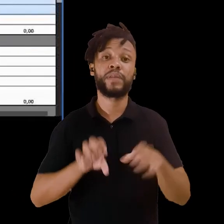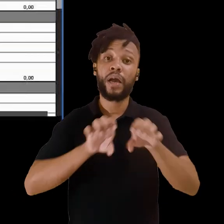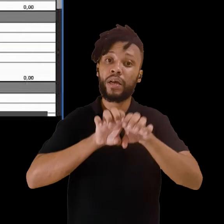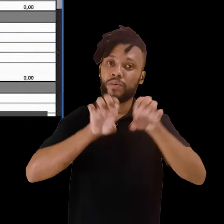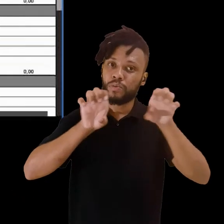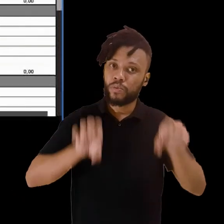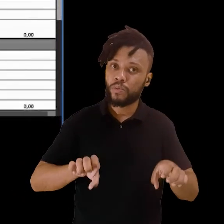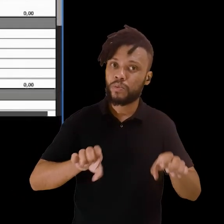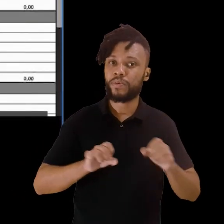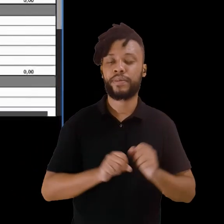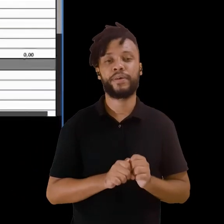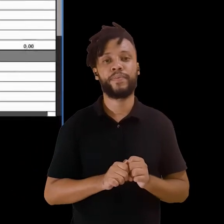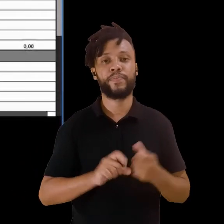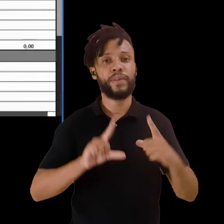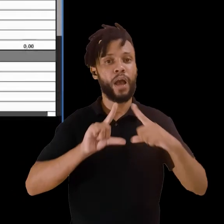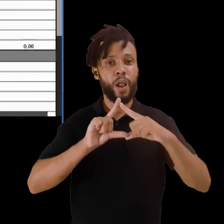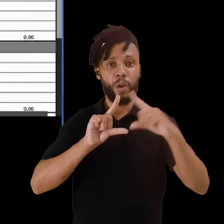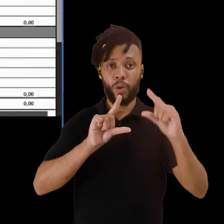estrutura, logística,